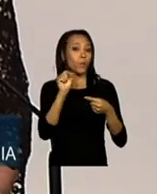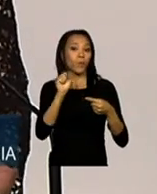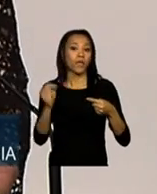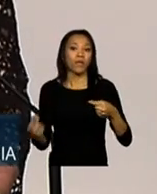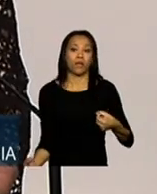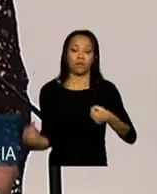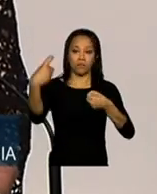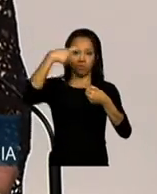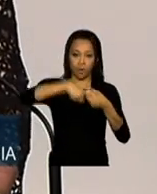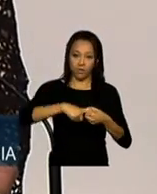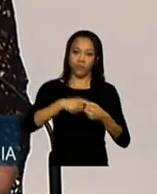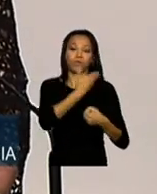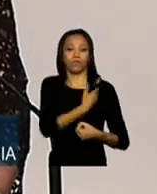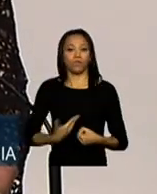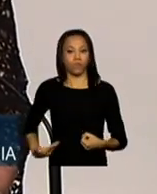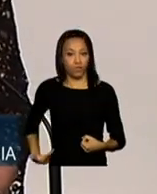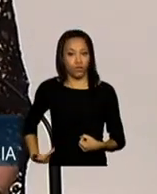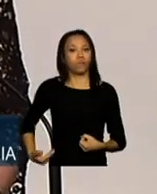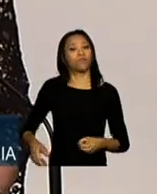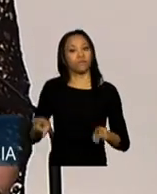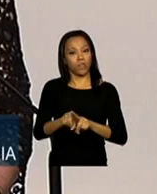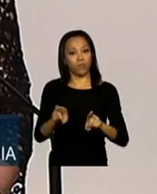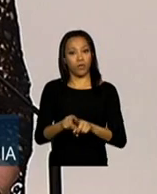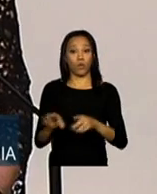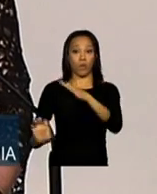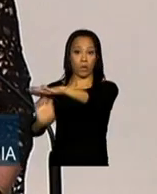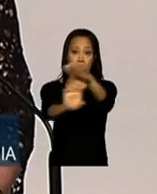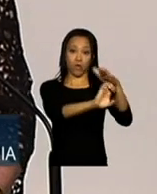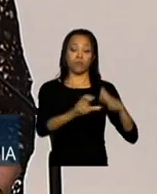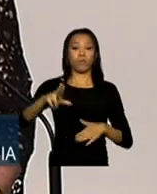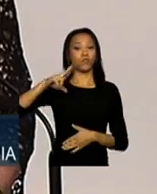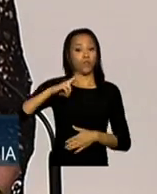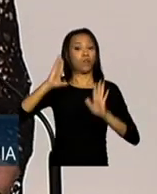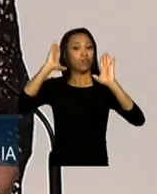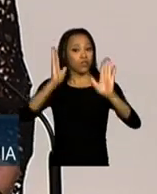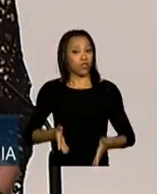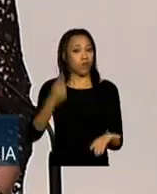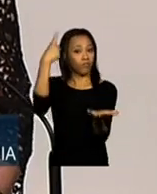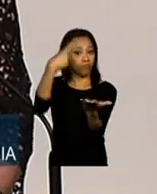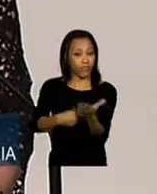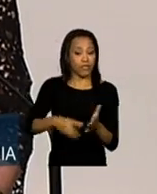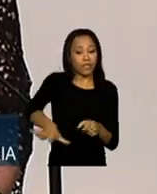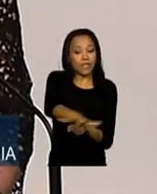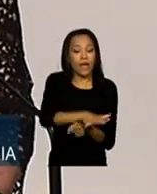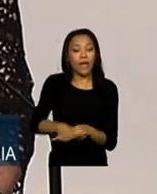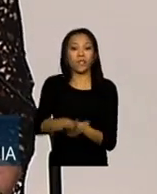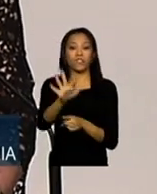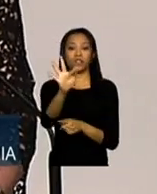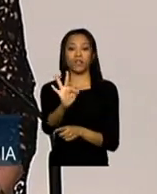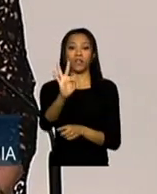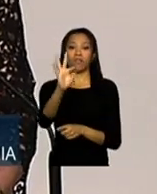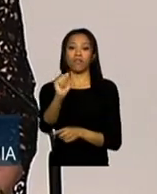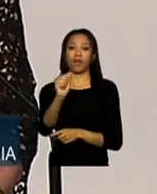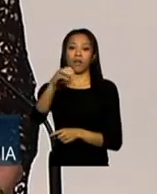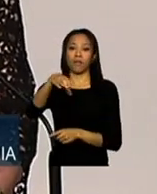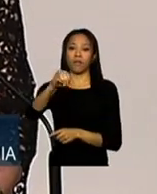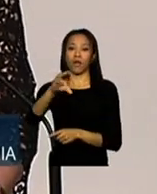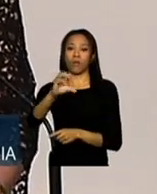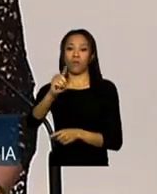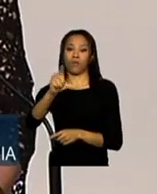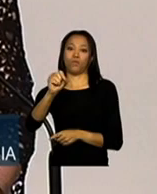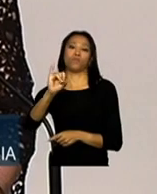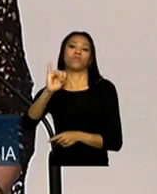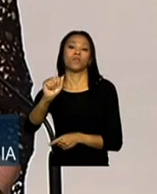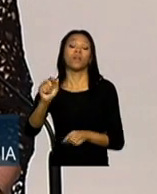parcerias público e privada já formalizadas no setor de fármacos, resultando da internalização